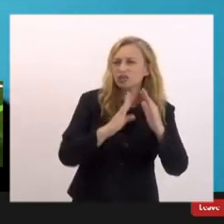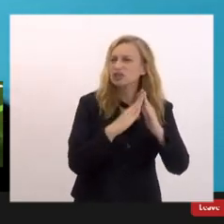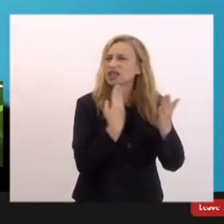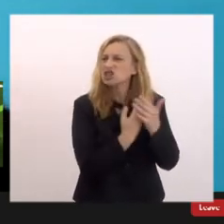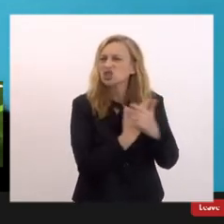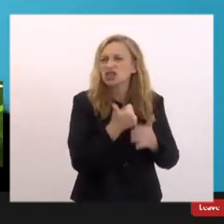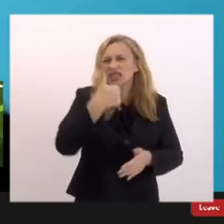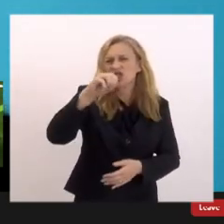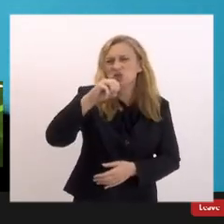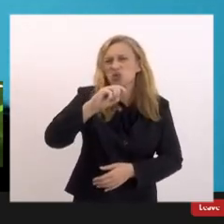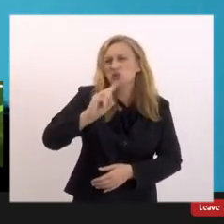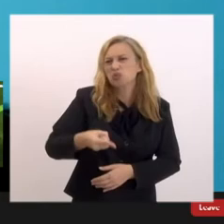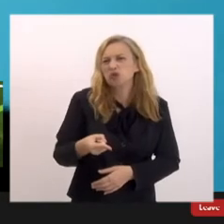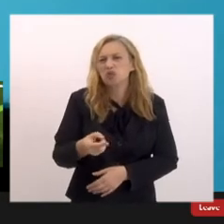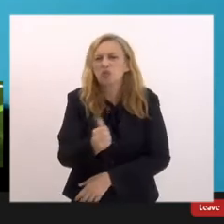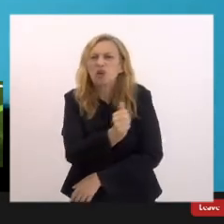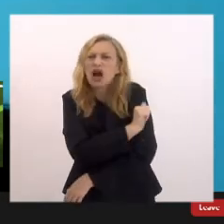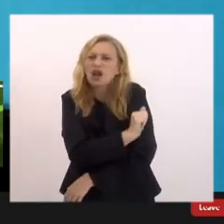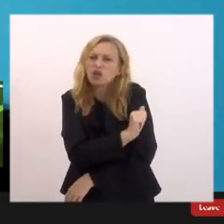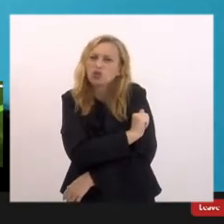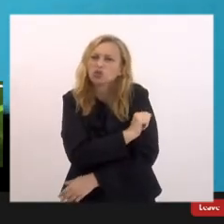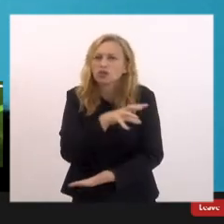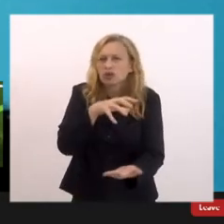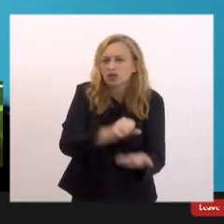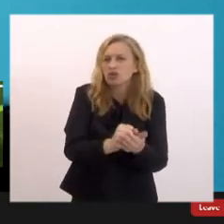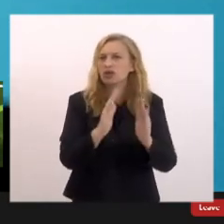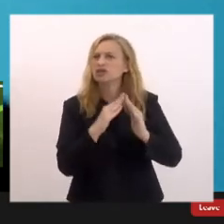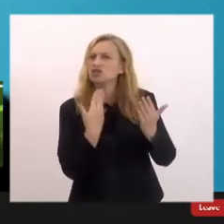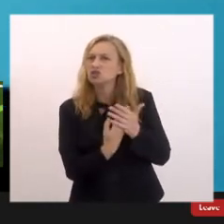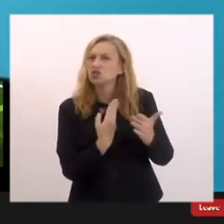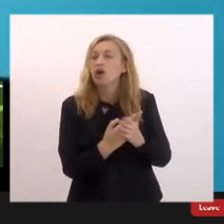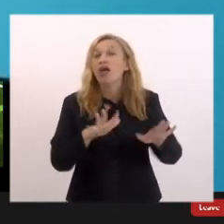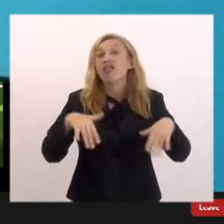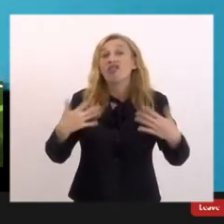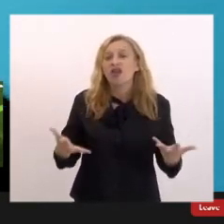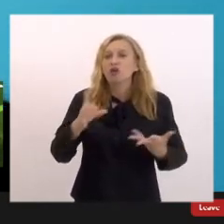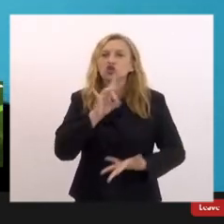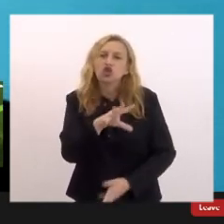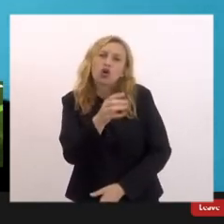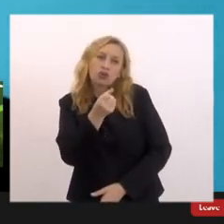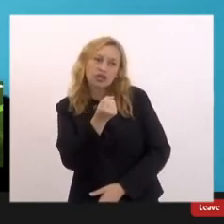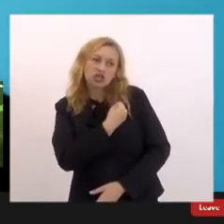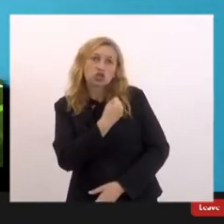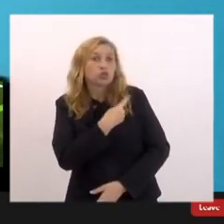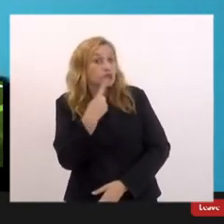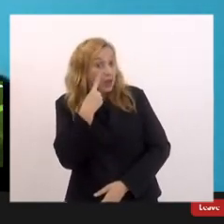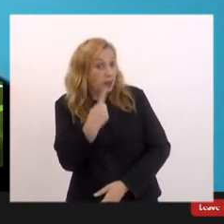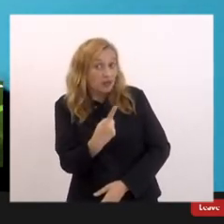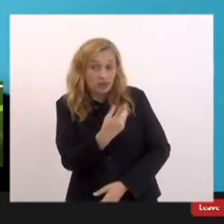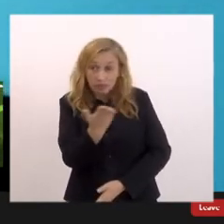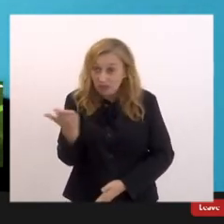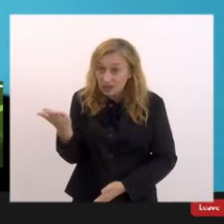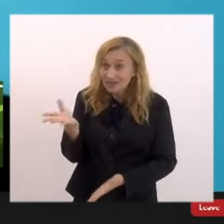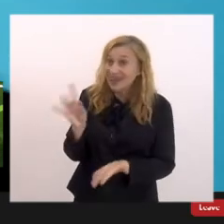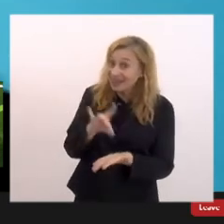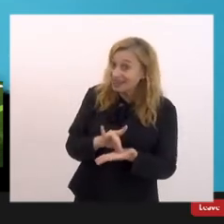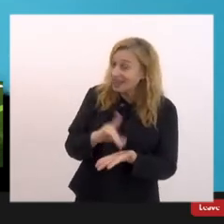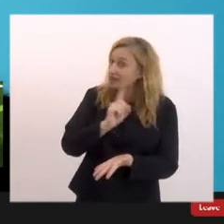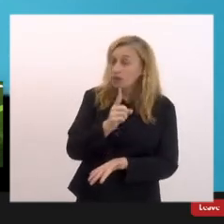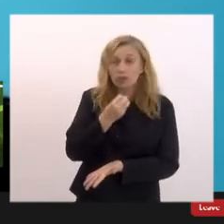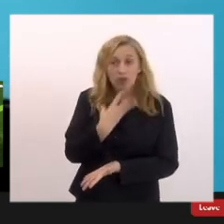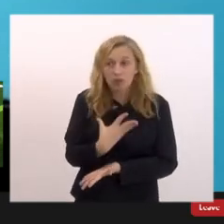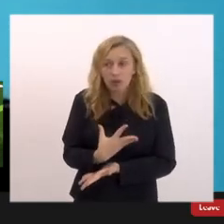18 mil alunos na rede matriculados. Então, só por esses números já dá para mostrar para vocês que a realidade não é